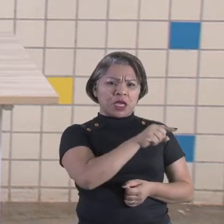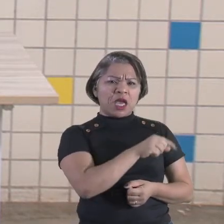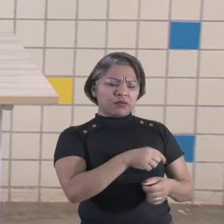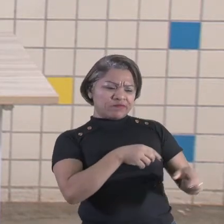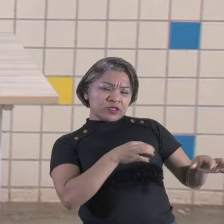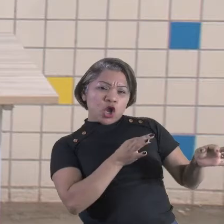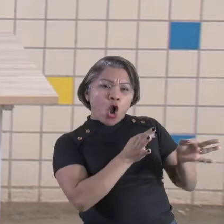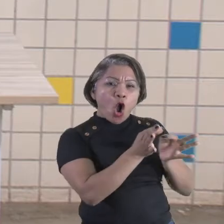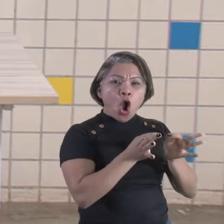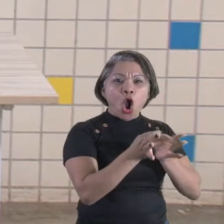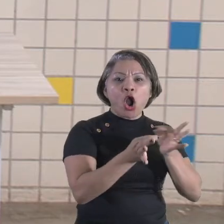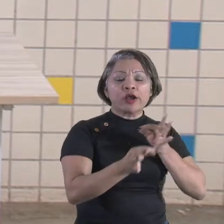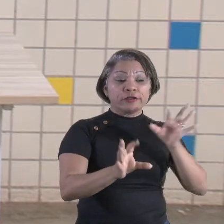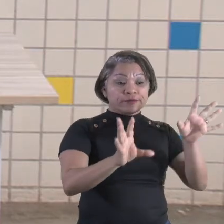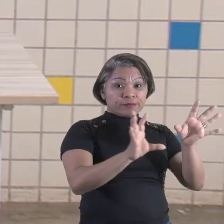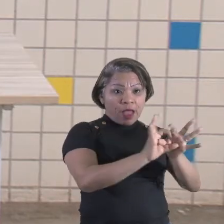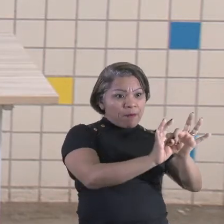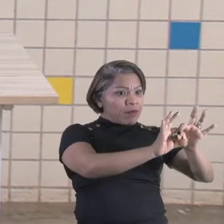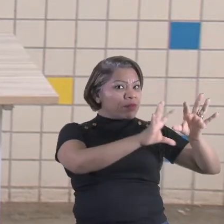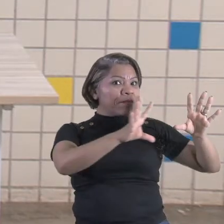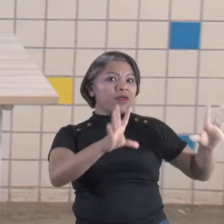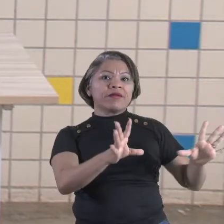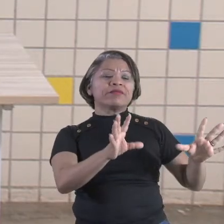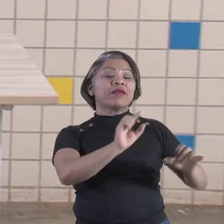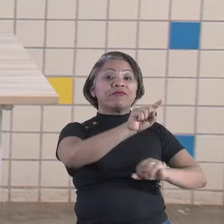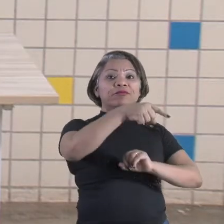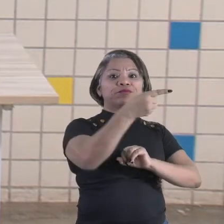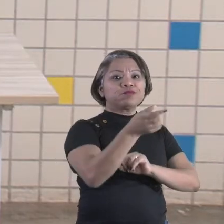os outros escravos, levando para esse